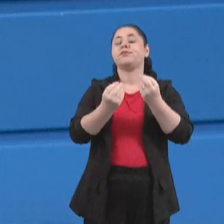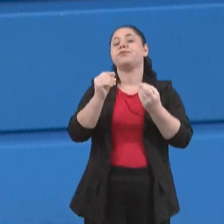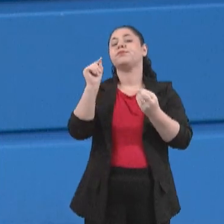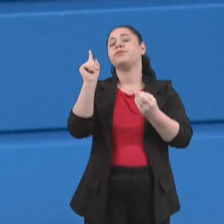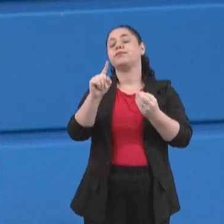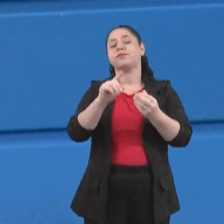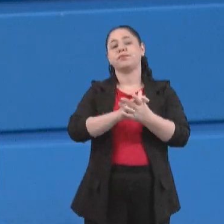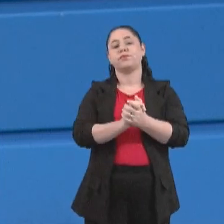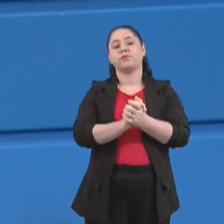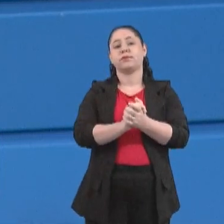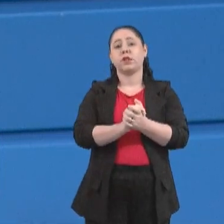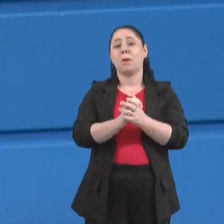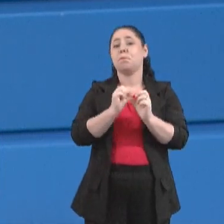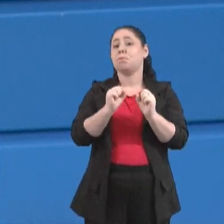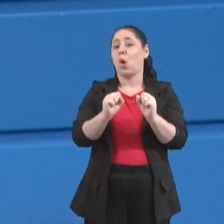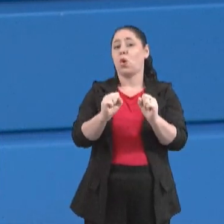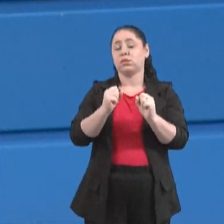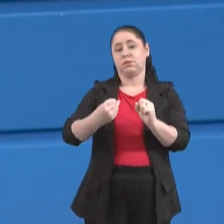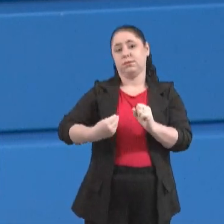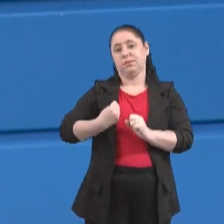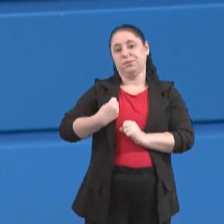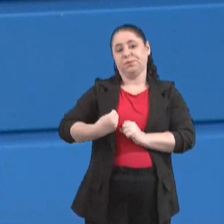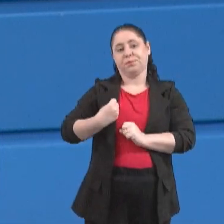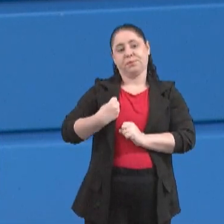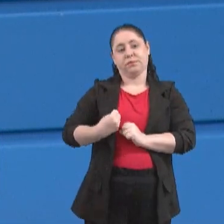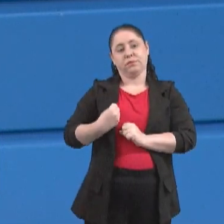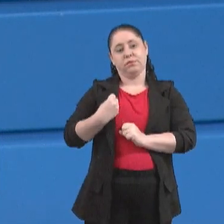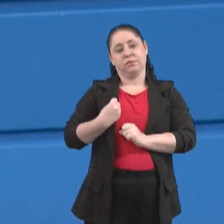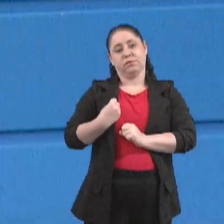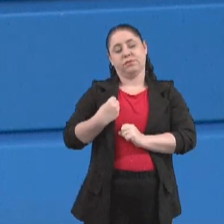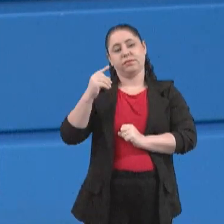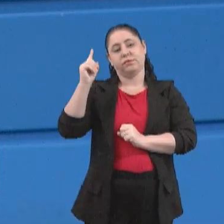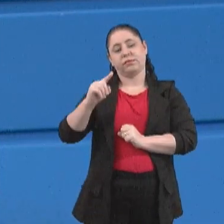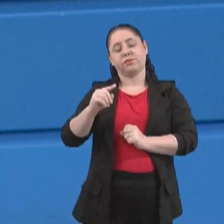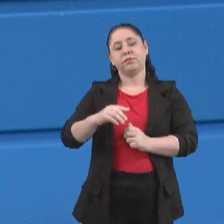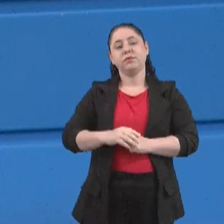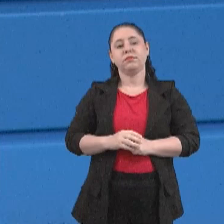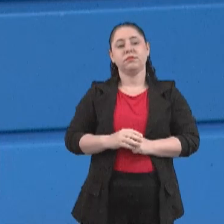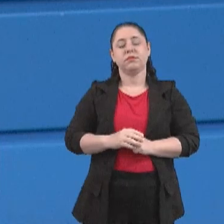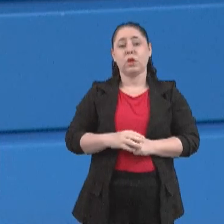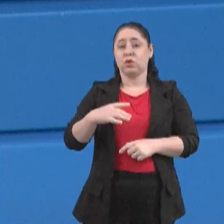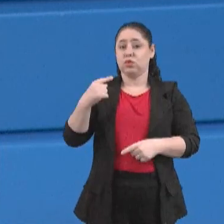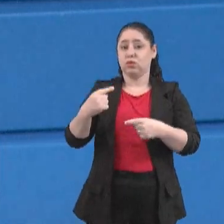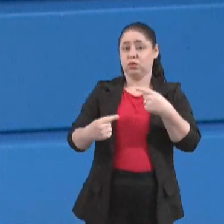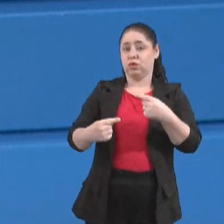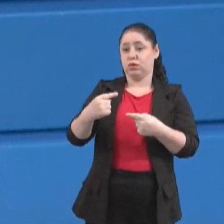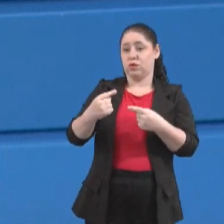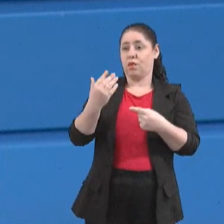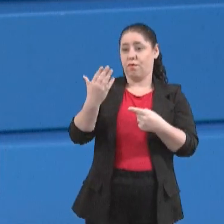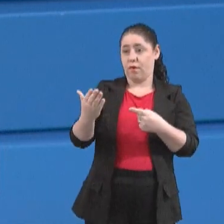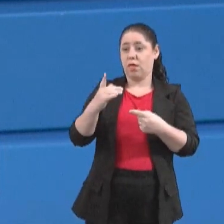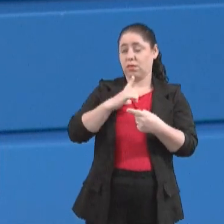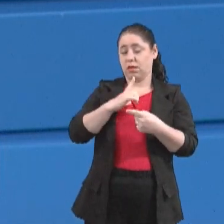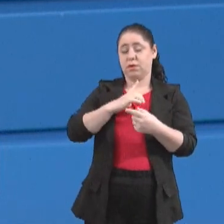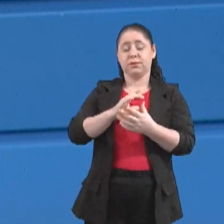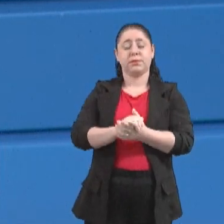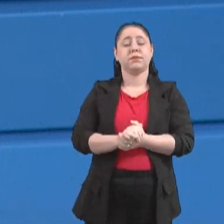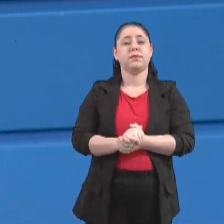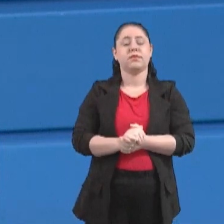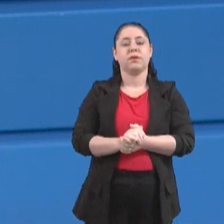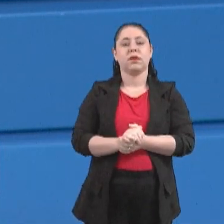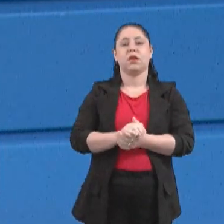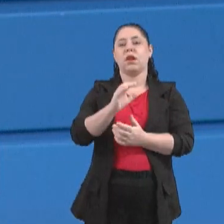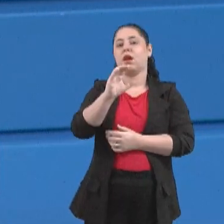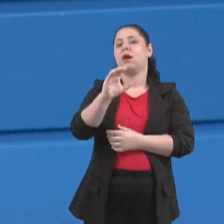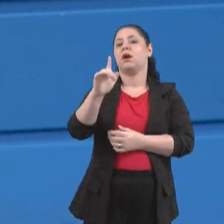através da possibilidade de participar com essa discussão de Vossa Excelência, que